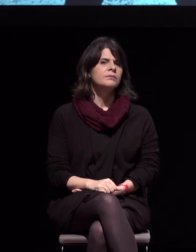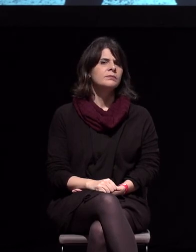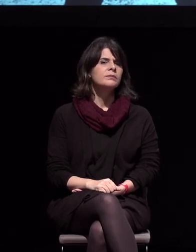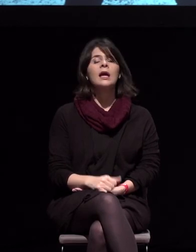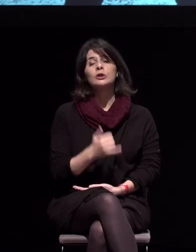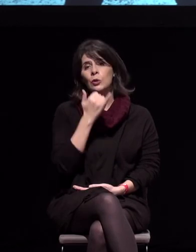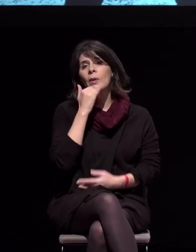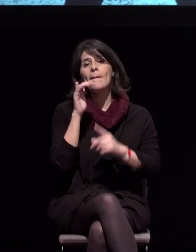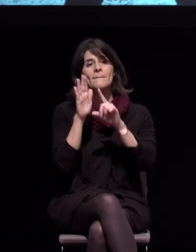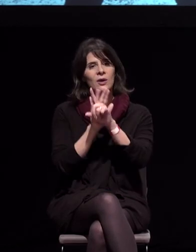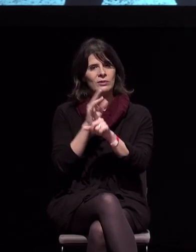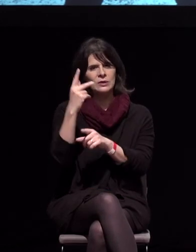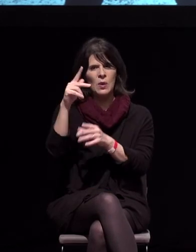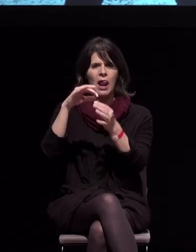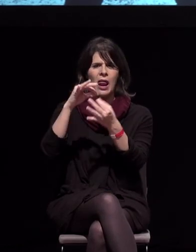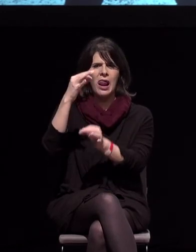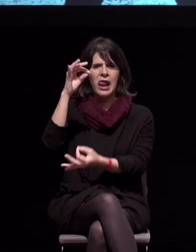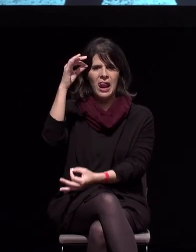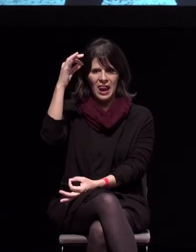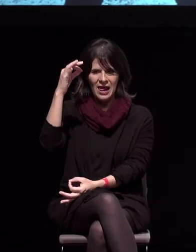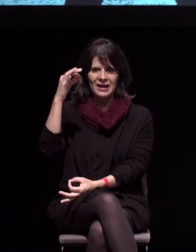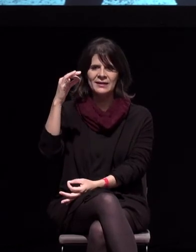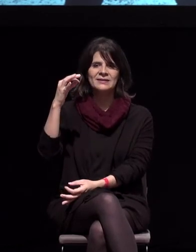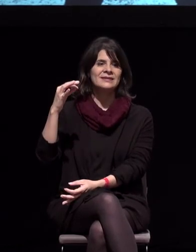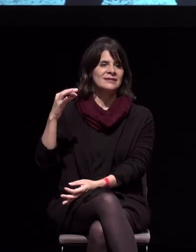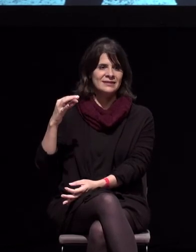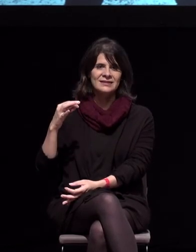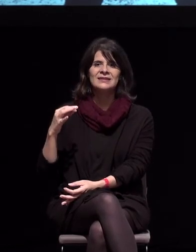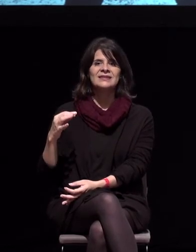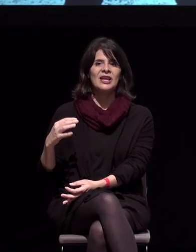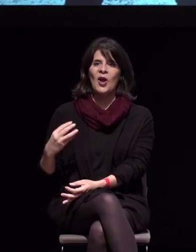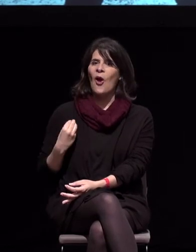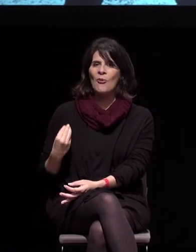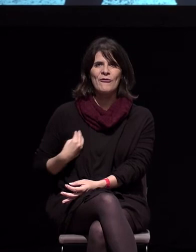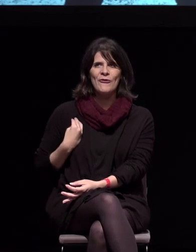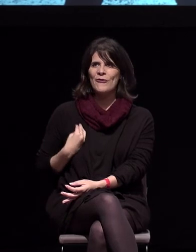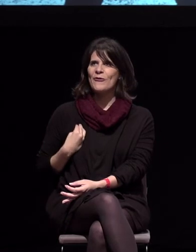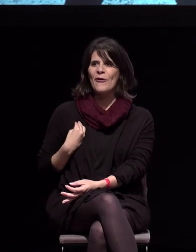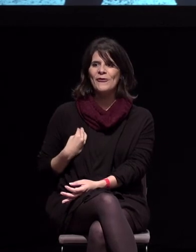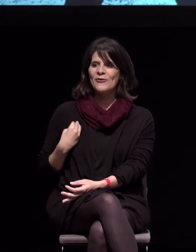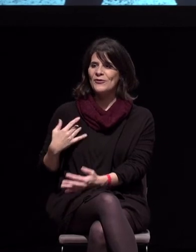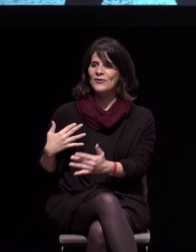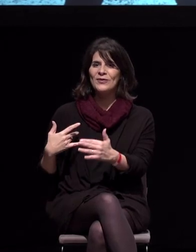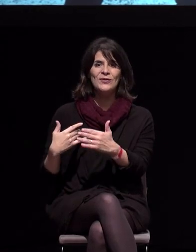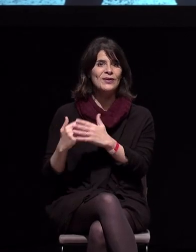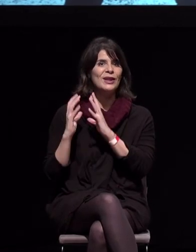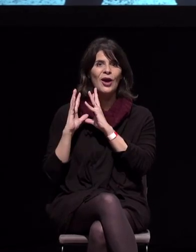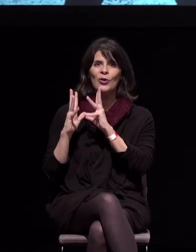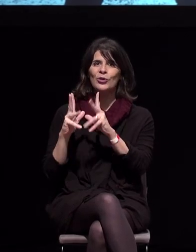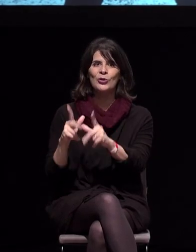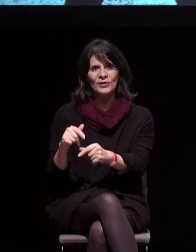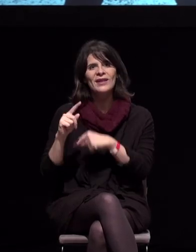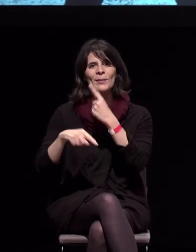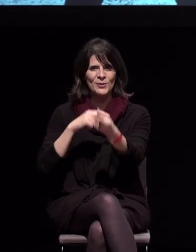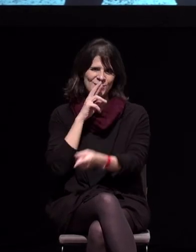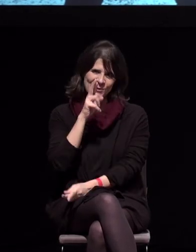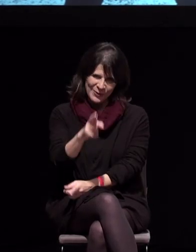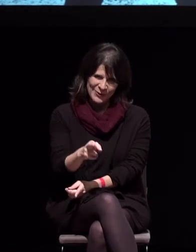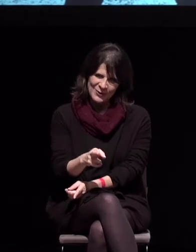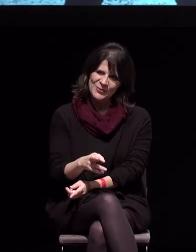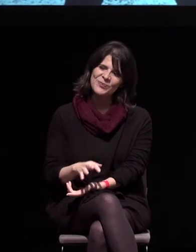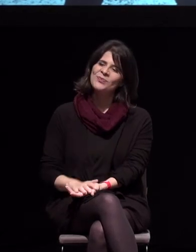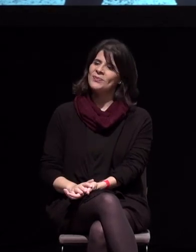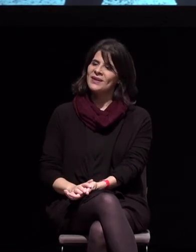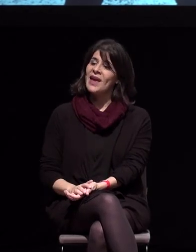Nossa, tua pergunta é desse tamanho, né? Vamos viver para responder. Mas eu vou trazer uma coisa, assim, vou chamar a